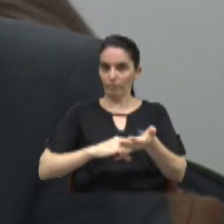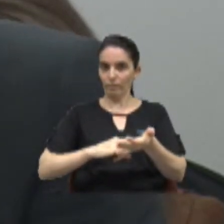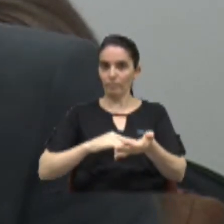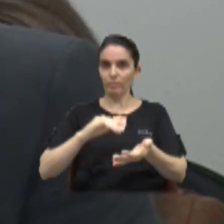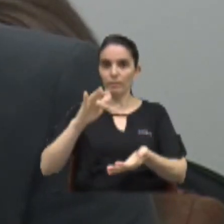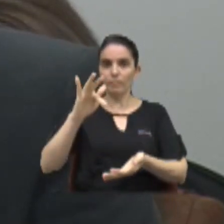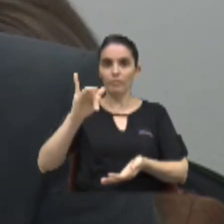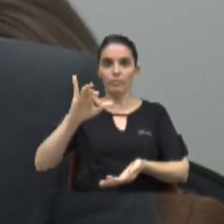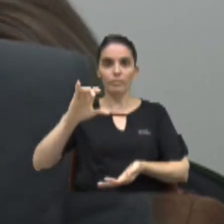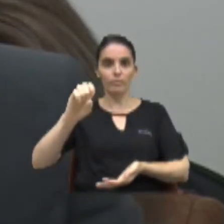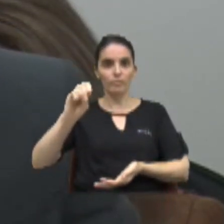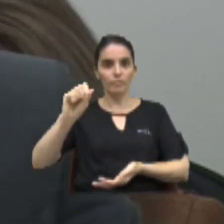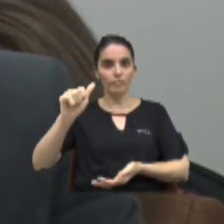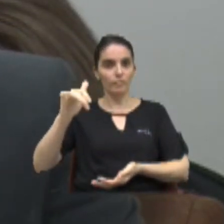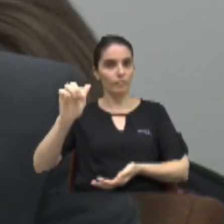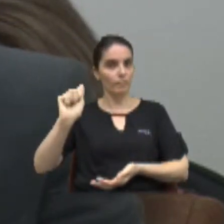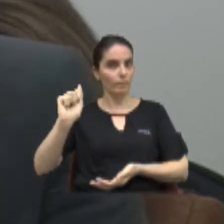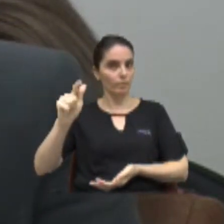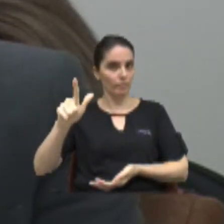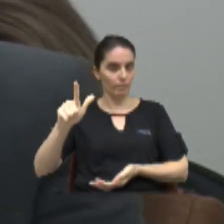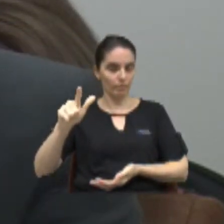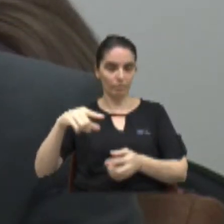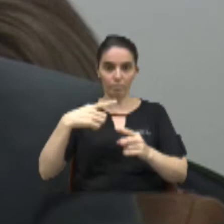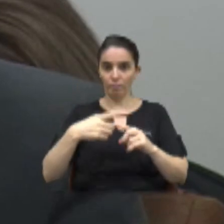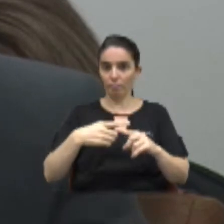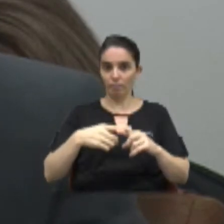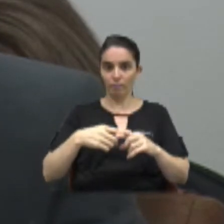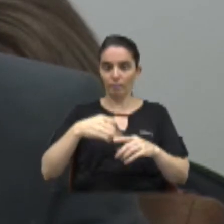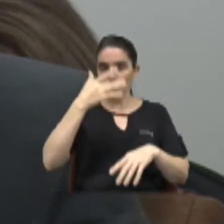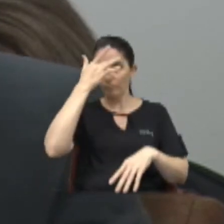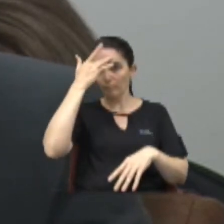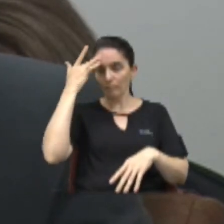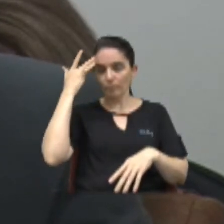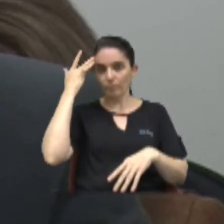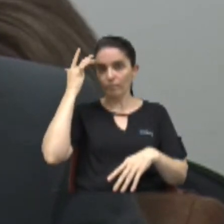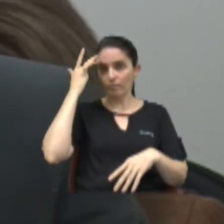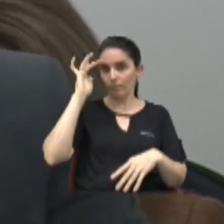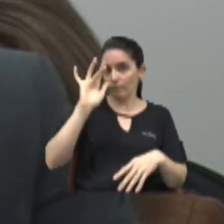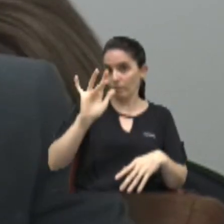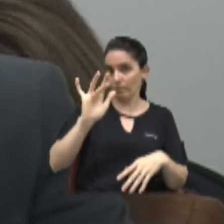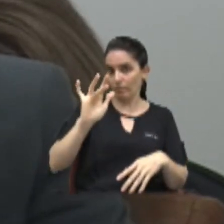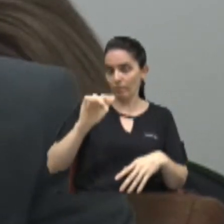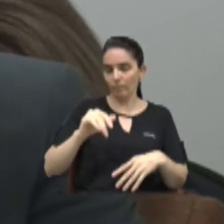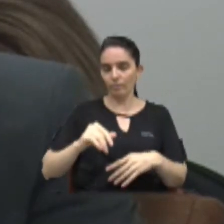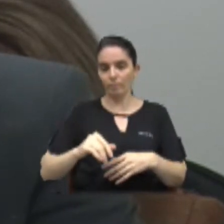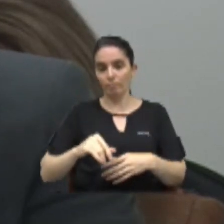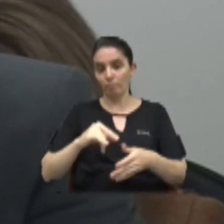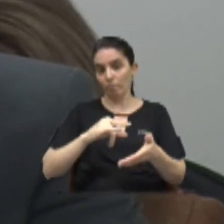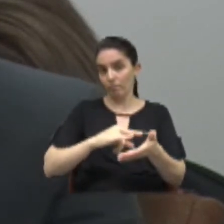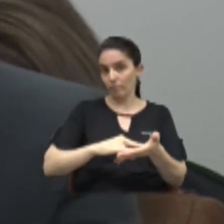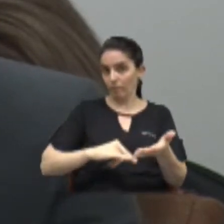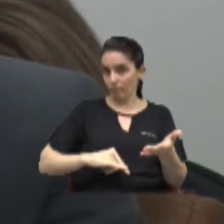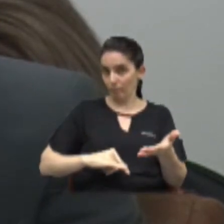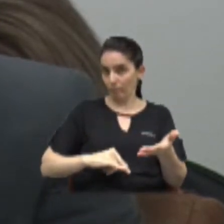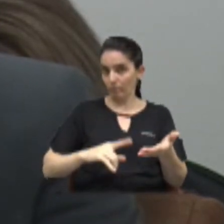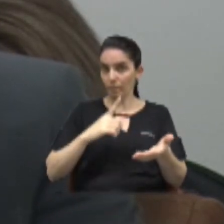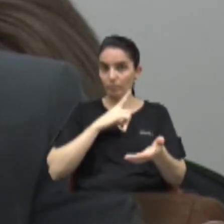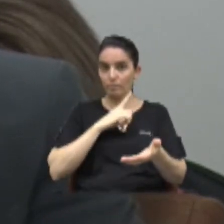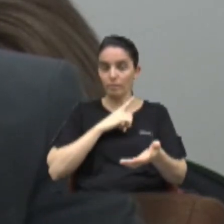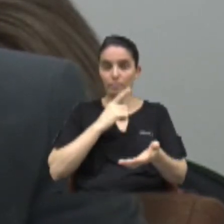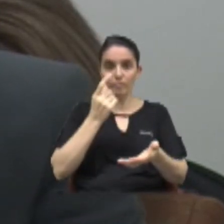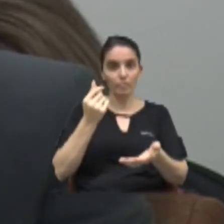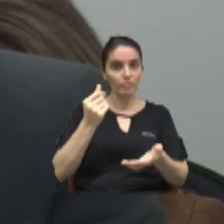Porque a população não vai doar notas que não vão valer nada. Ela tem que saber quais são as notas que valem